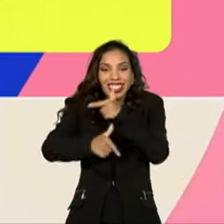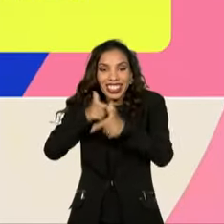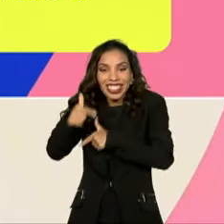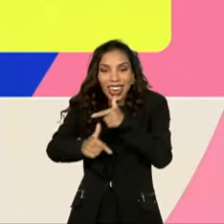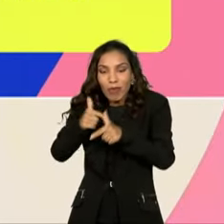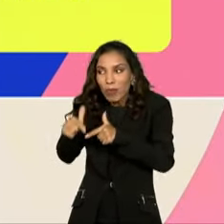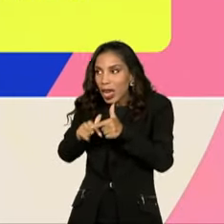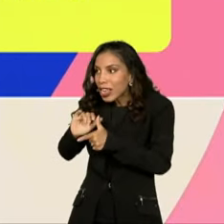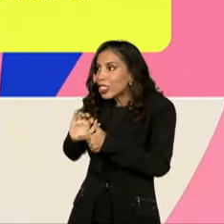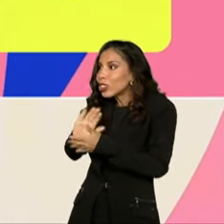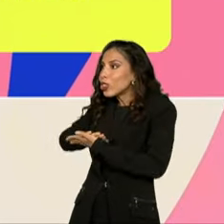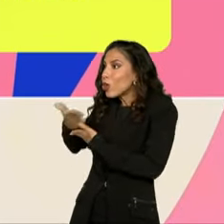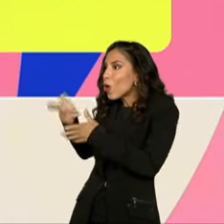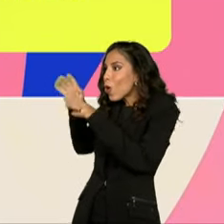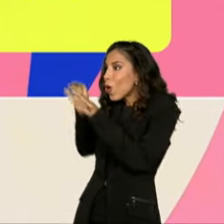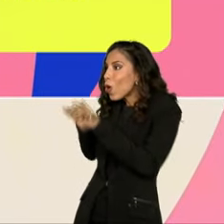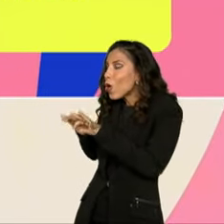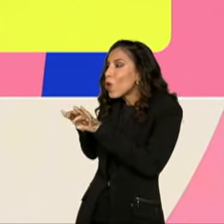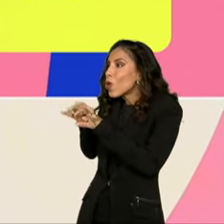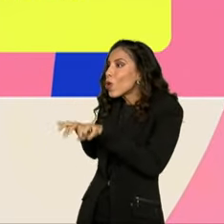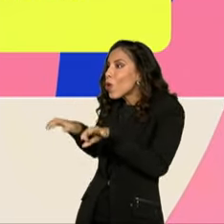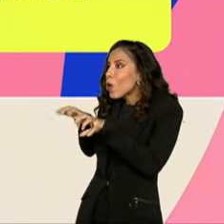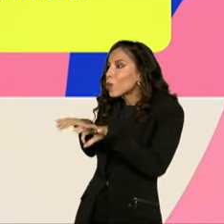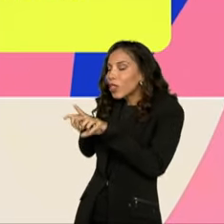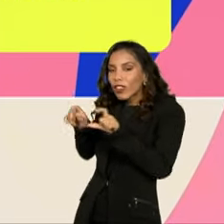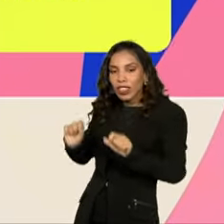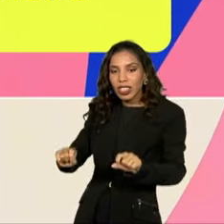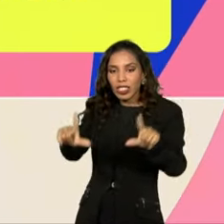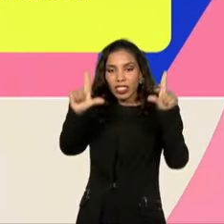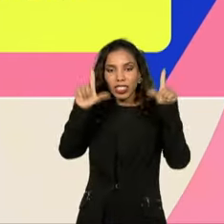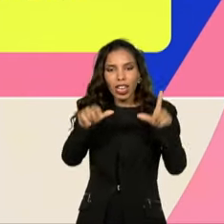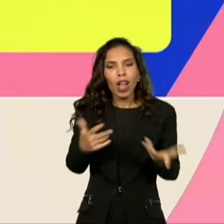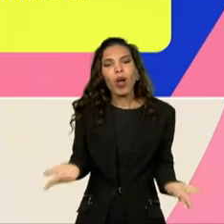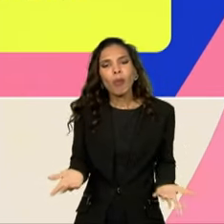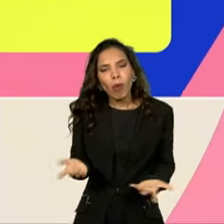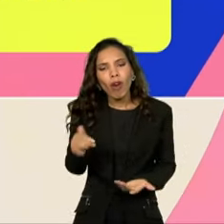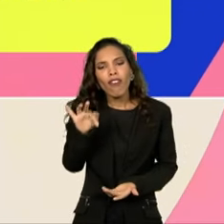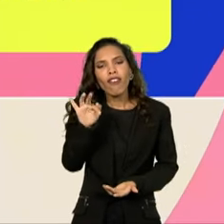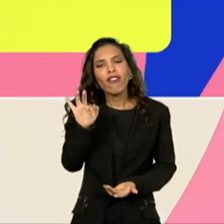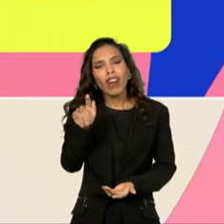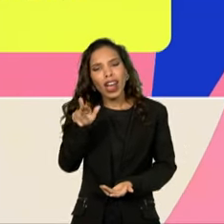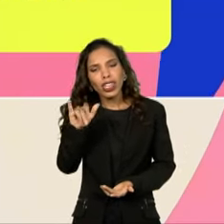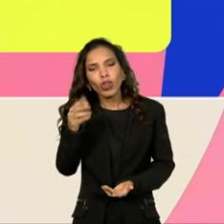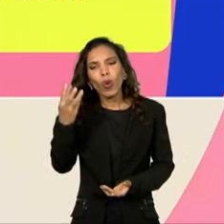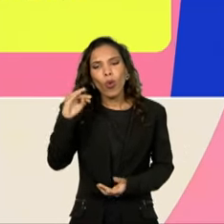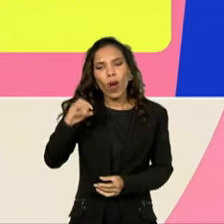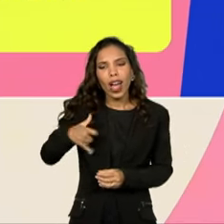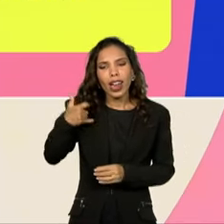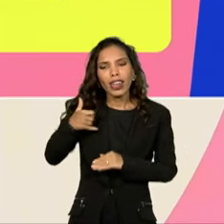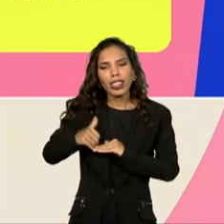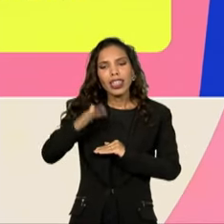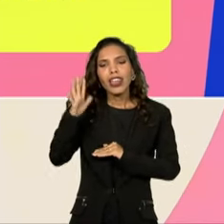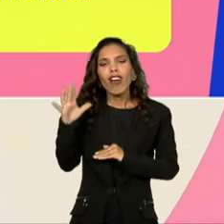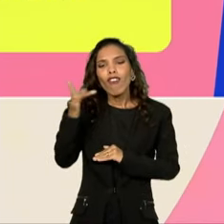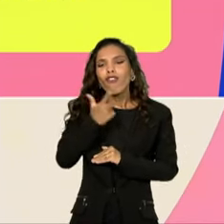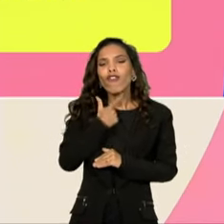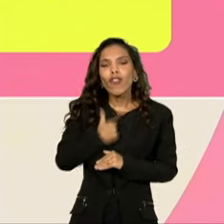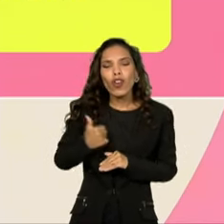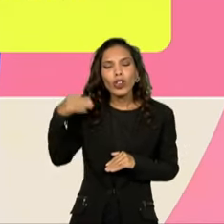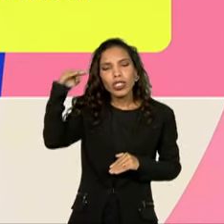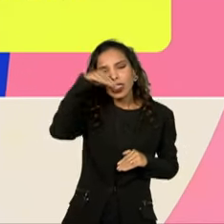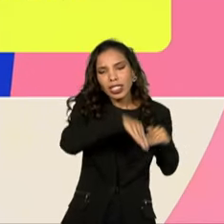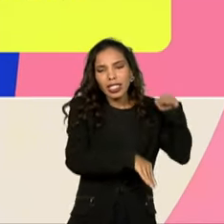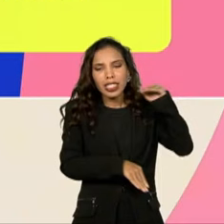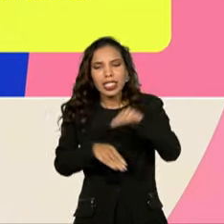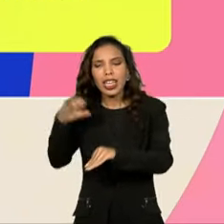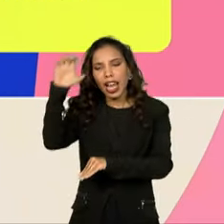outra tela. Bom demais. Ô, Fátima, dá umas dicas pra quem já passou dos 40 e tem a maior vontade de aprender a nadar. Não me